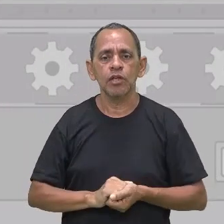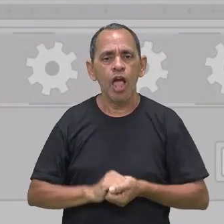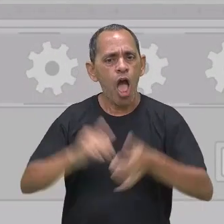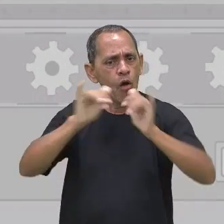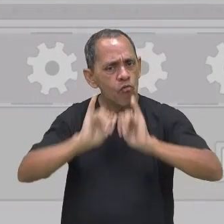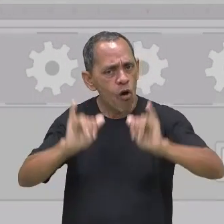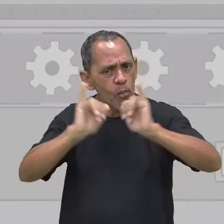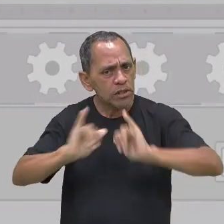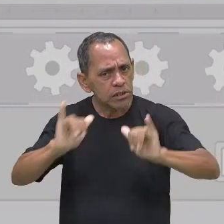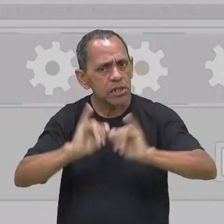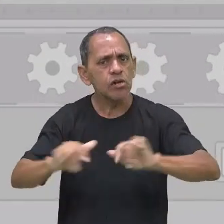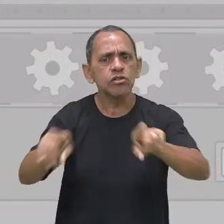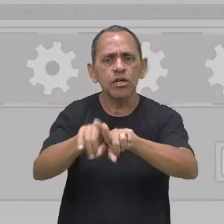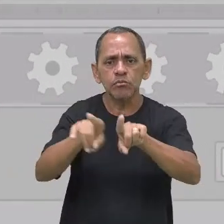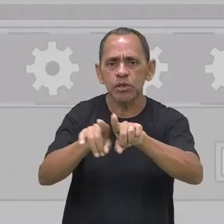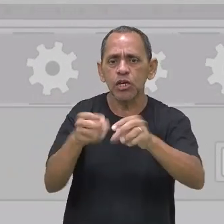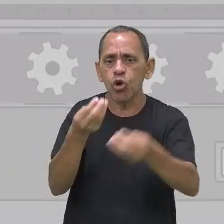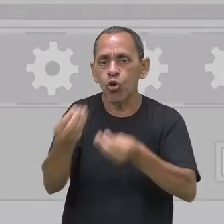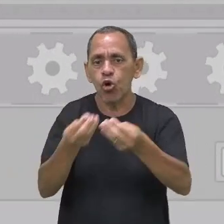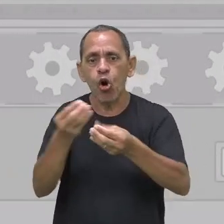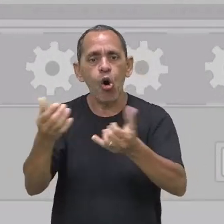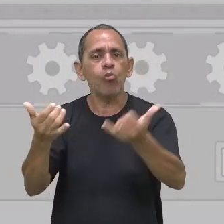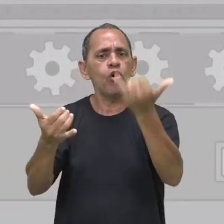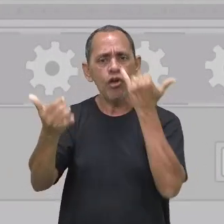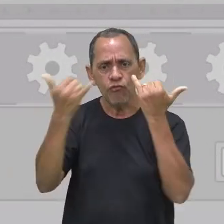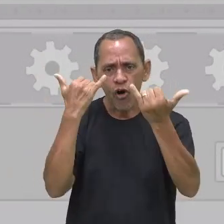propaganda, né, que você tem